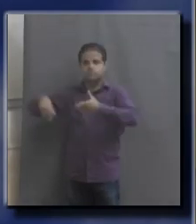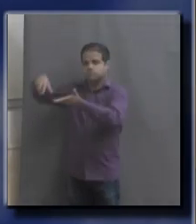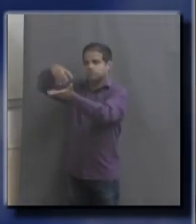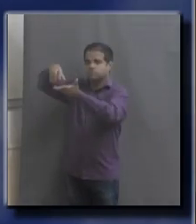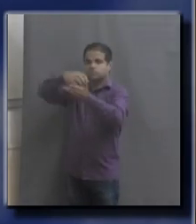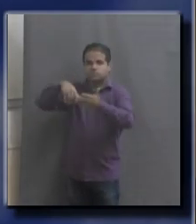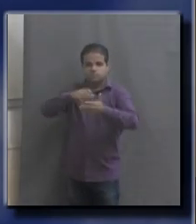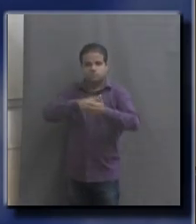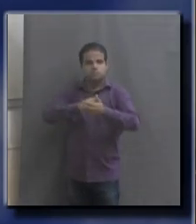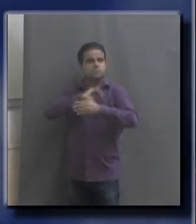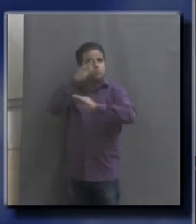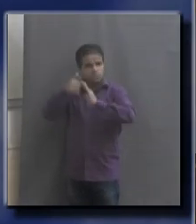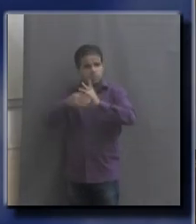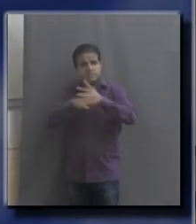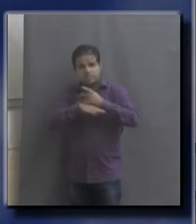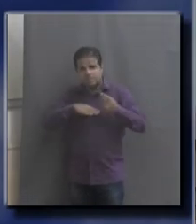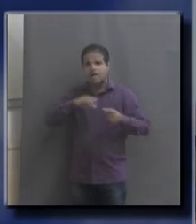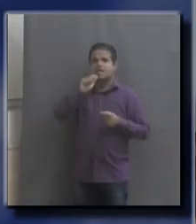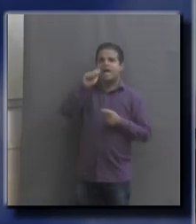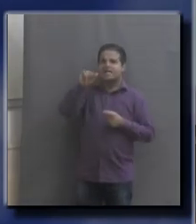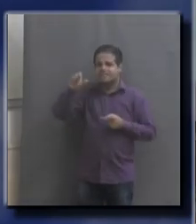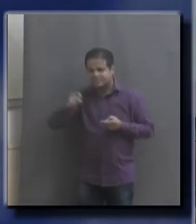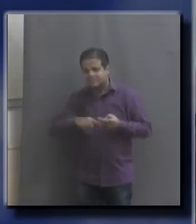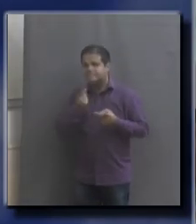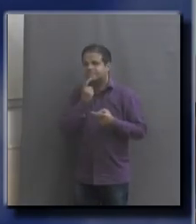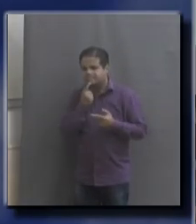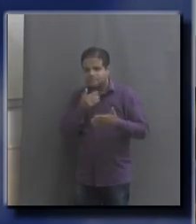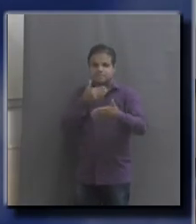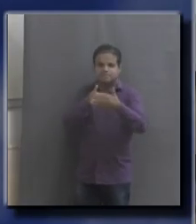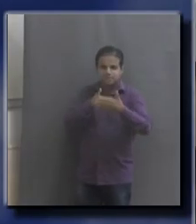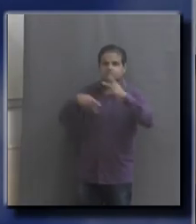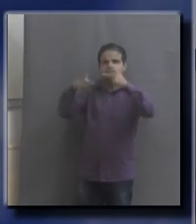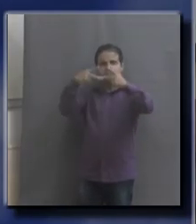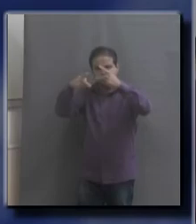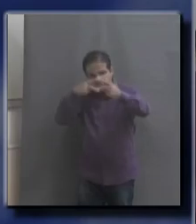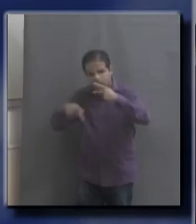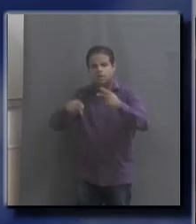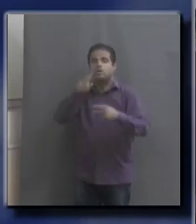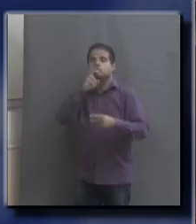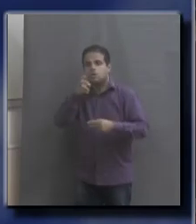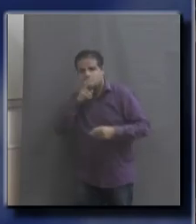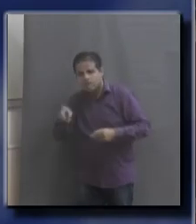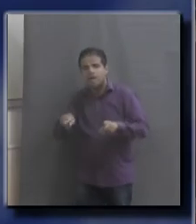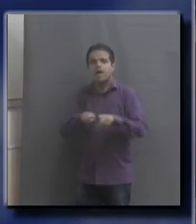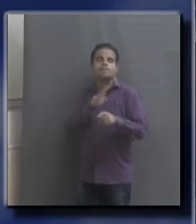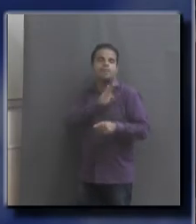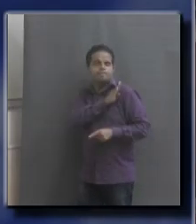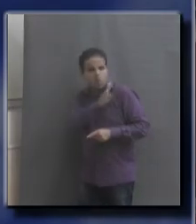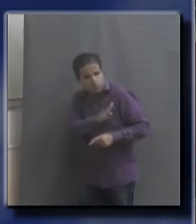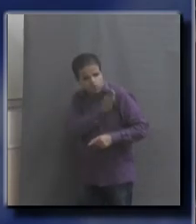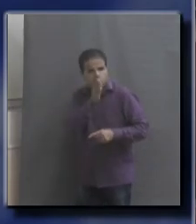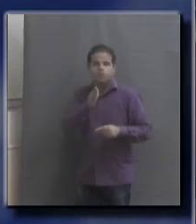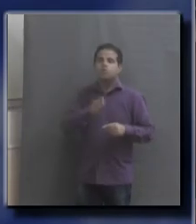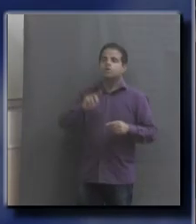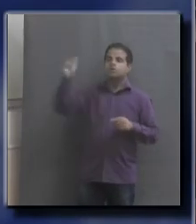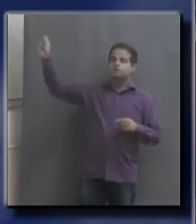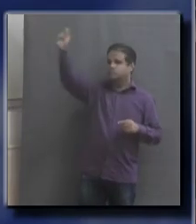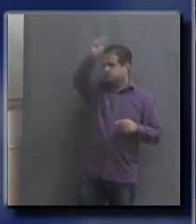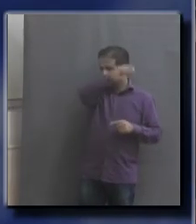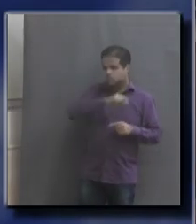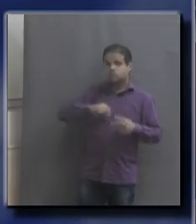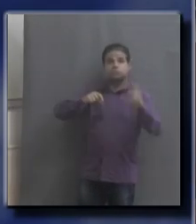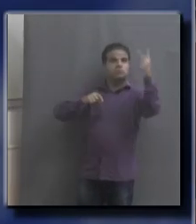do Paraíba, Assis, Campinas, Ribeirão Preto, São José do Rio Preto, Sorocaba, Bauru, né, que estão com